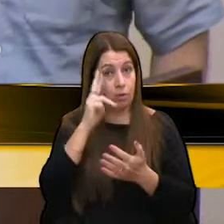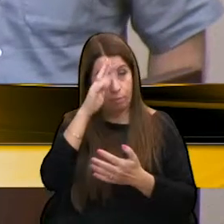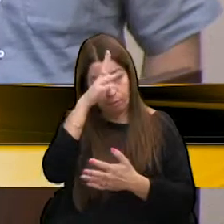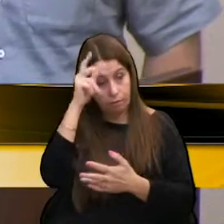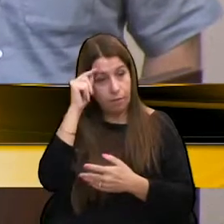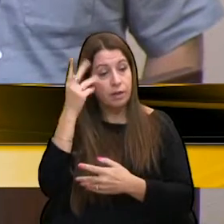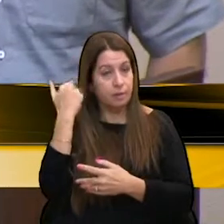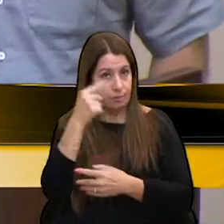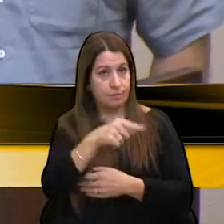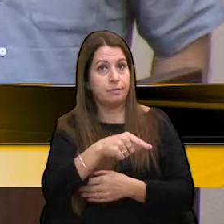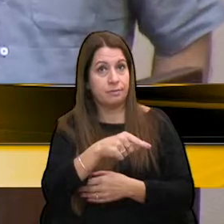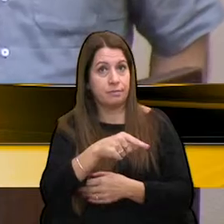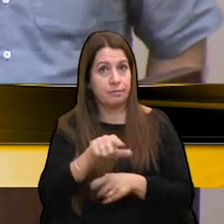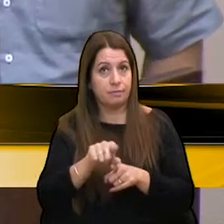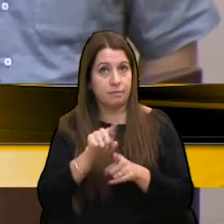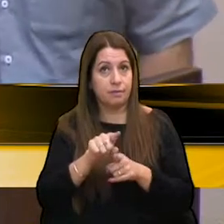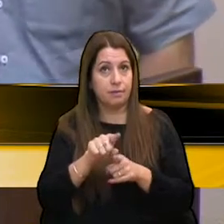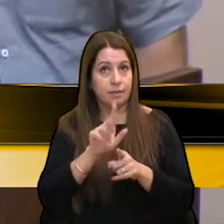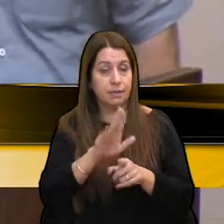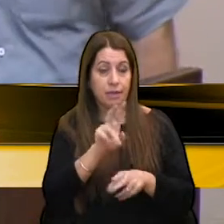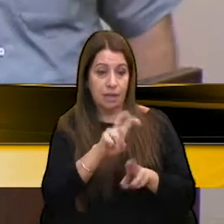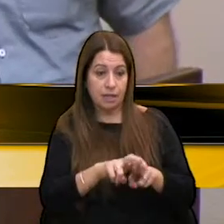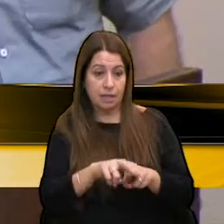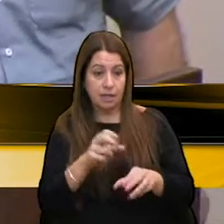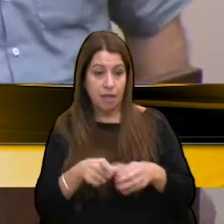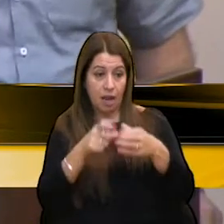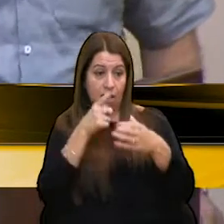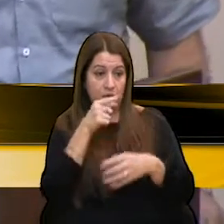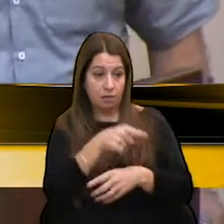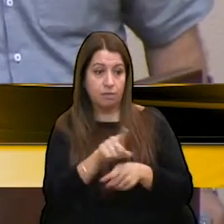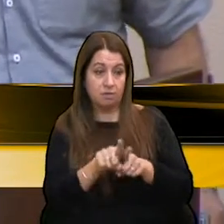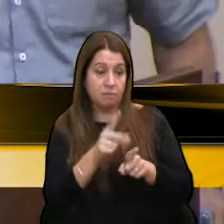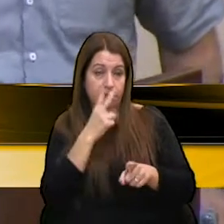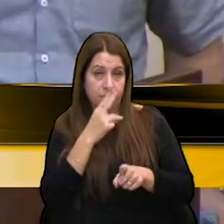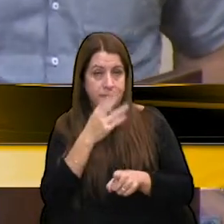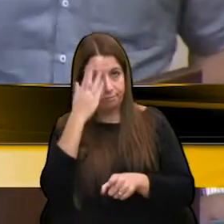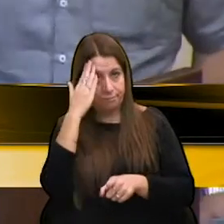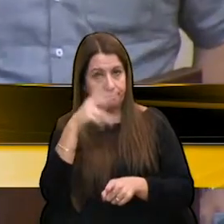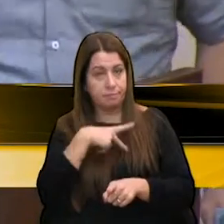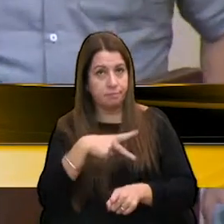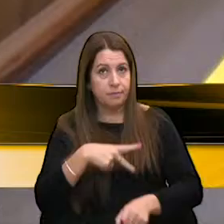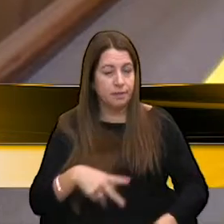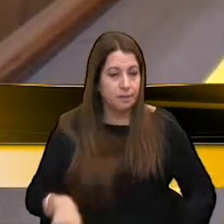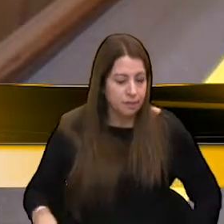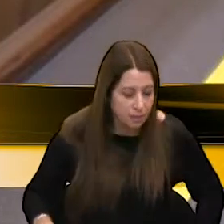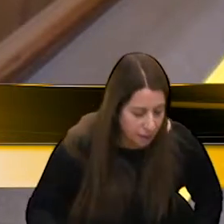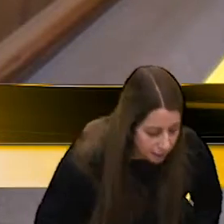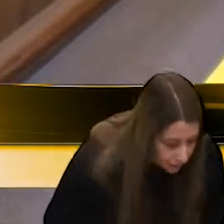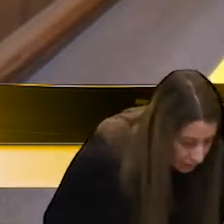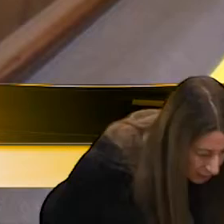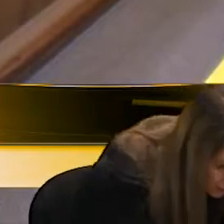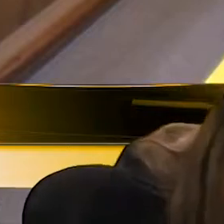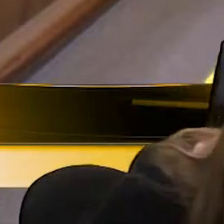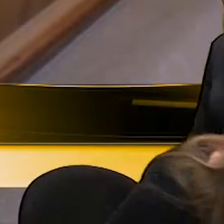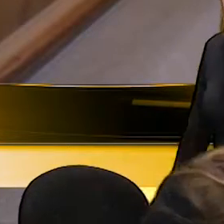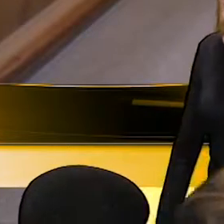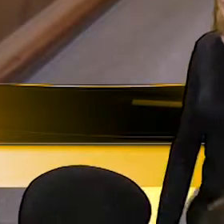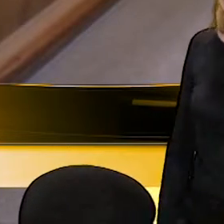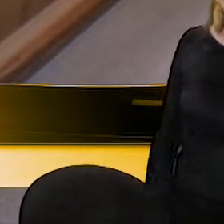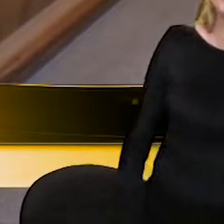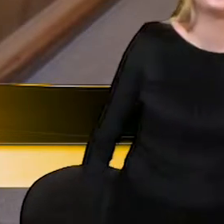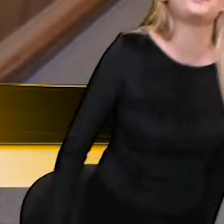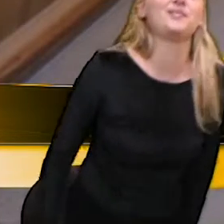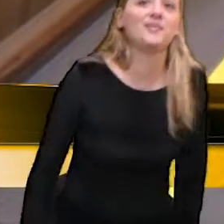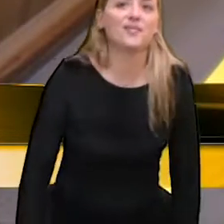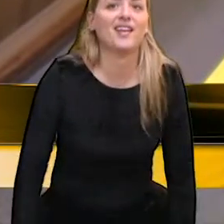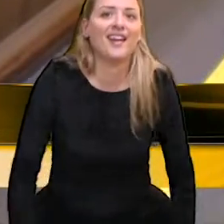prefeito, como era o nosso prefeitão. Deixe sua cadeira e a sua garrafinha aqui. Obrigado, presidente. Está encerrado o